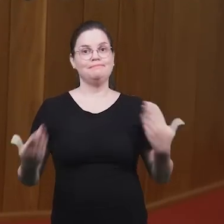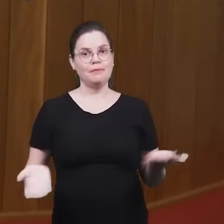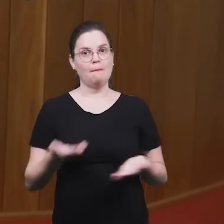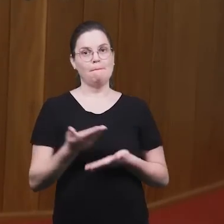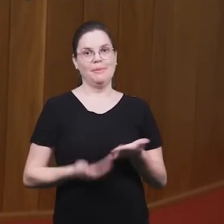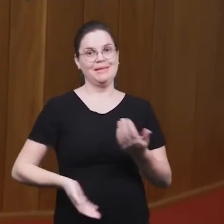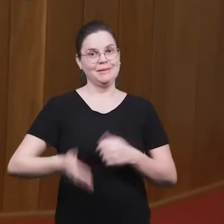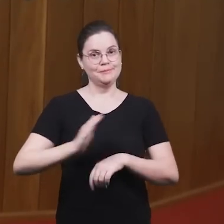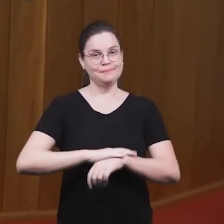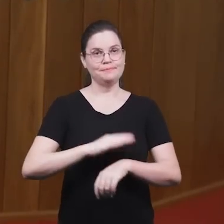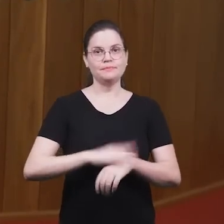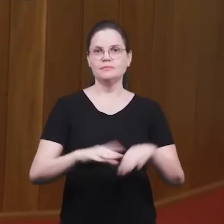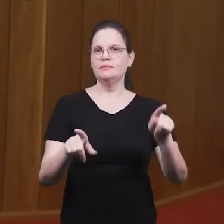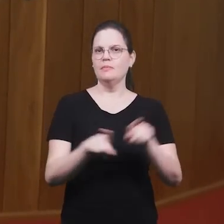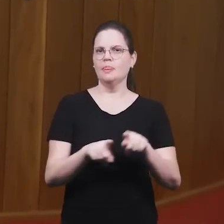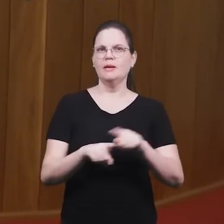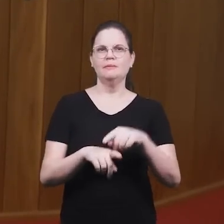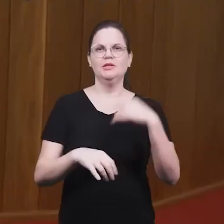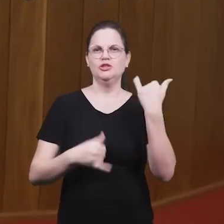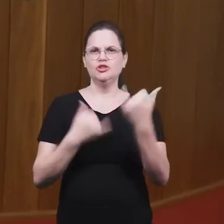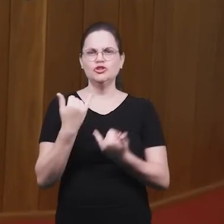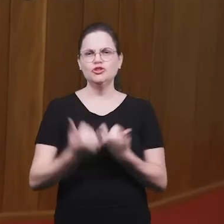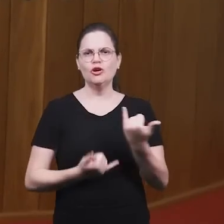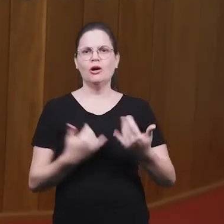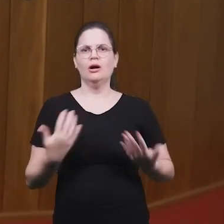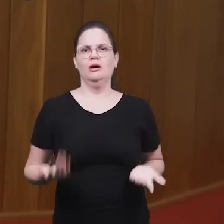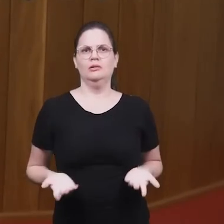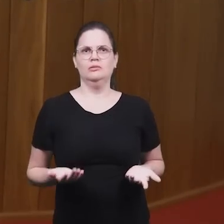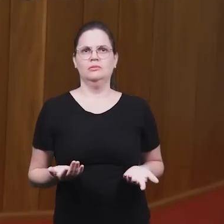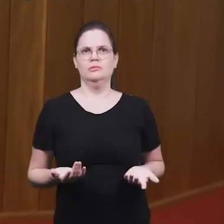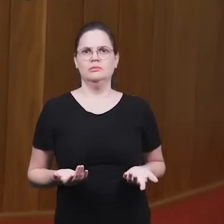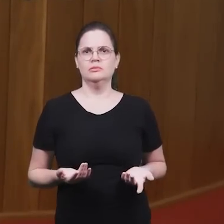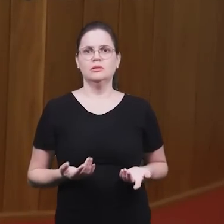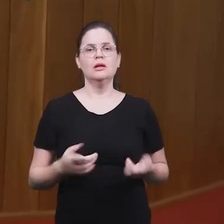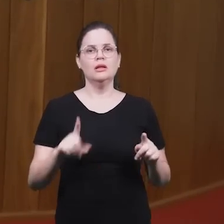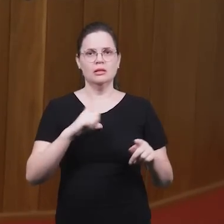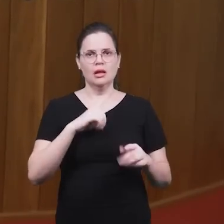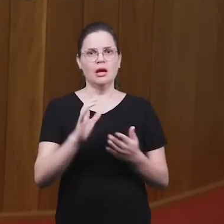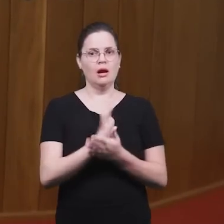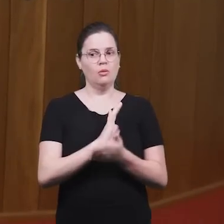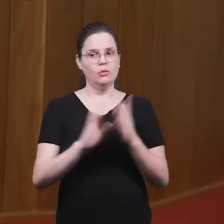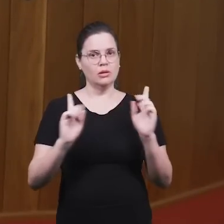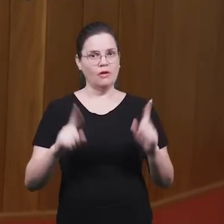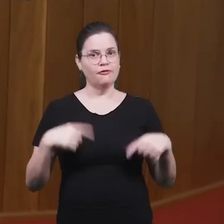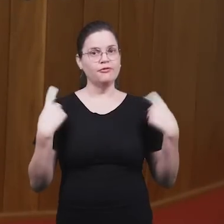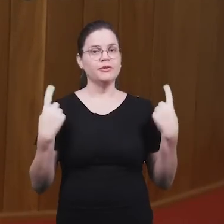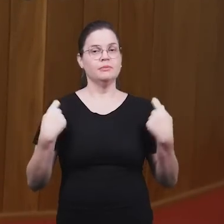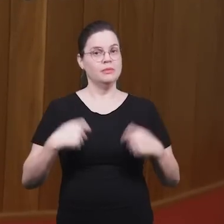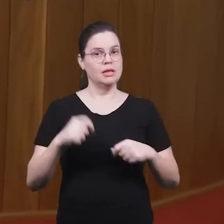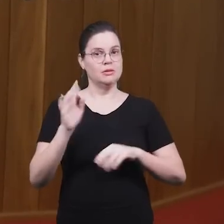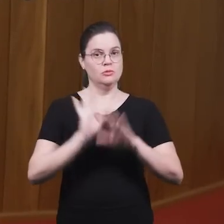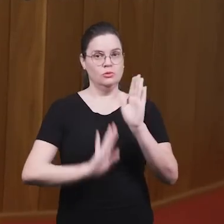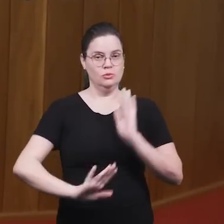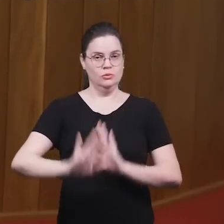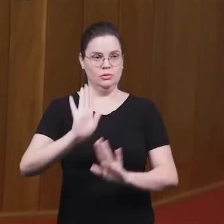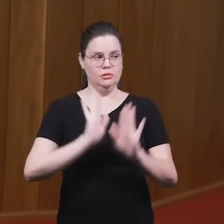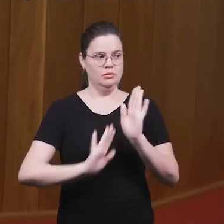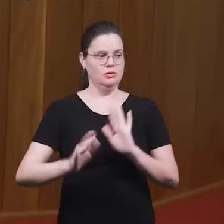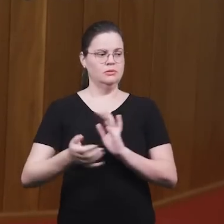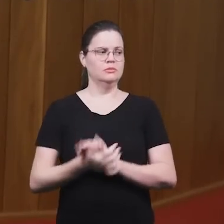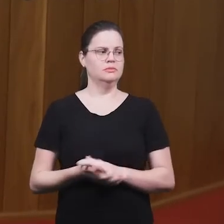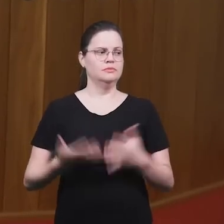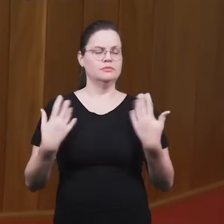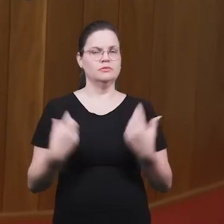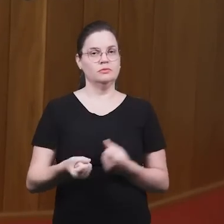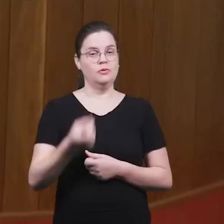ó, jogos, desafios que a gente precisa ter muito cuidado. Vamos ver o que